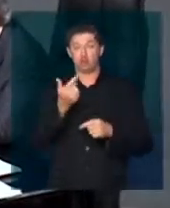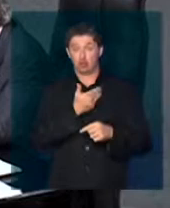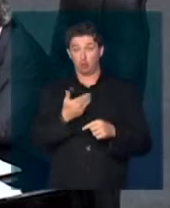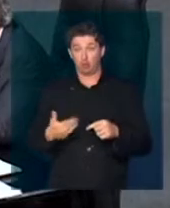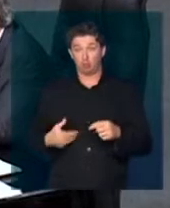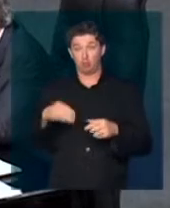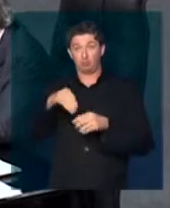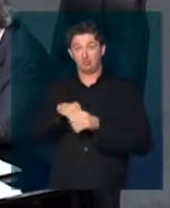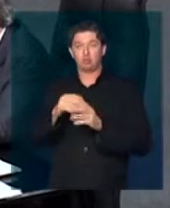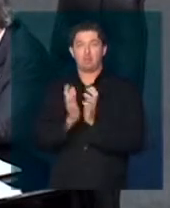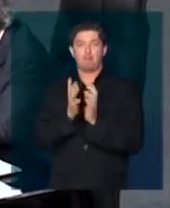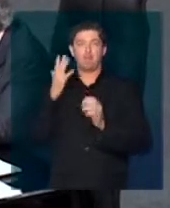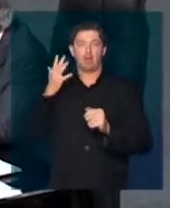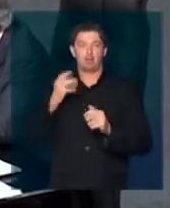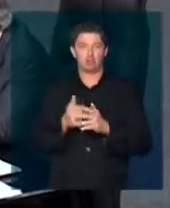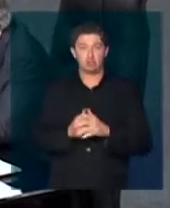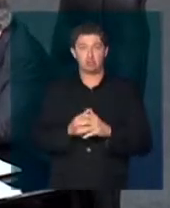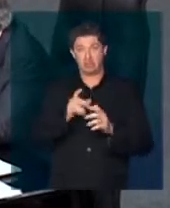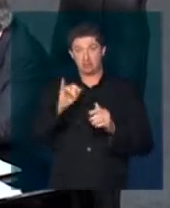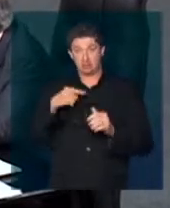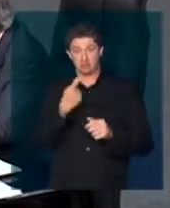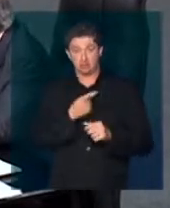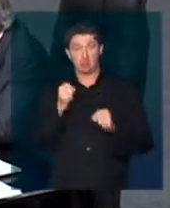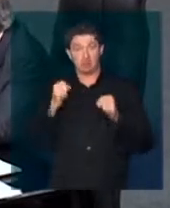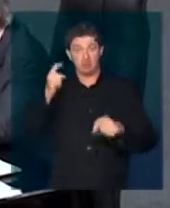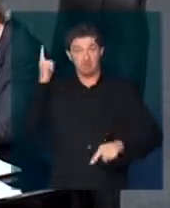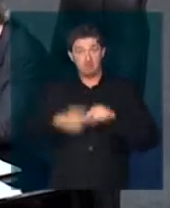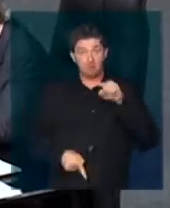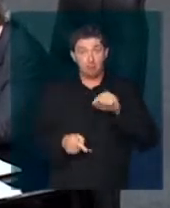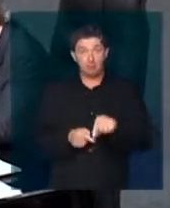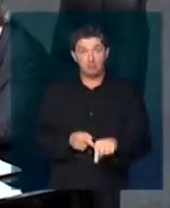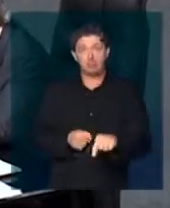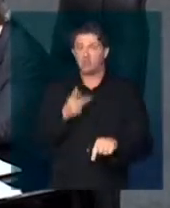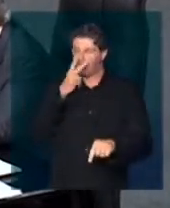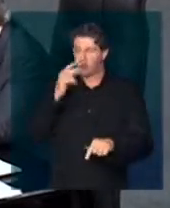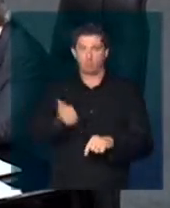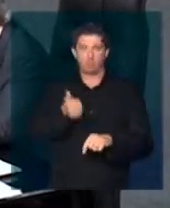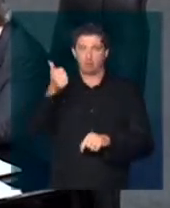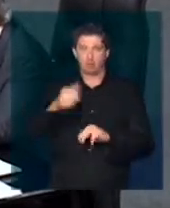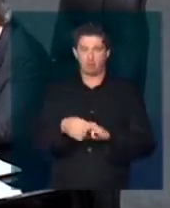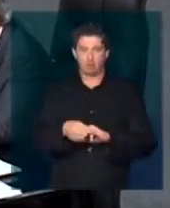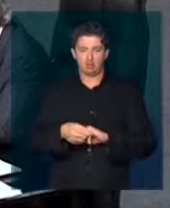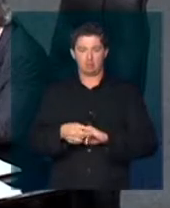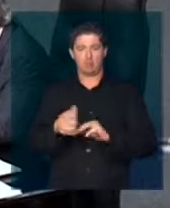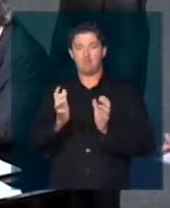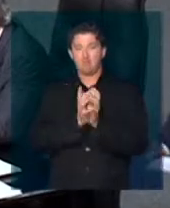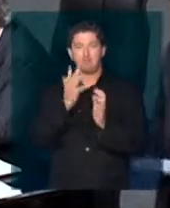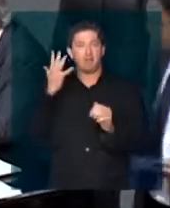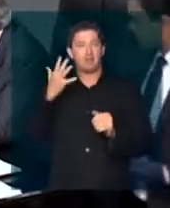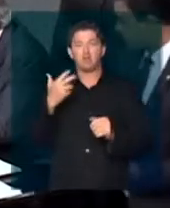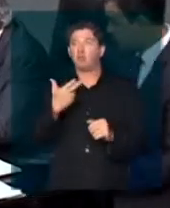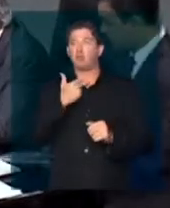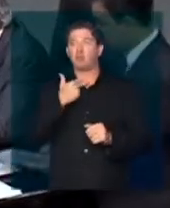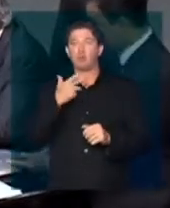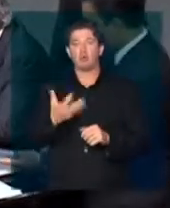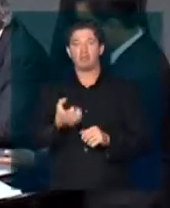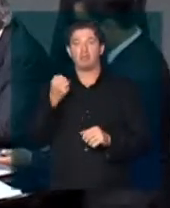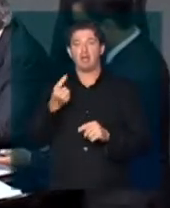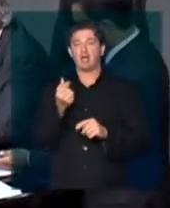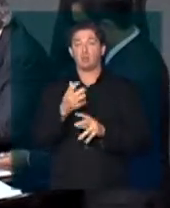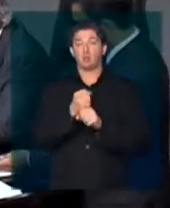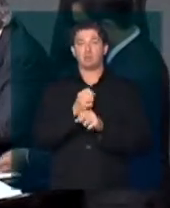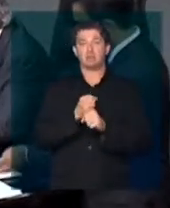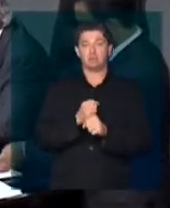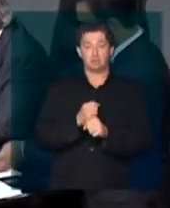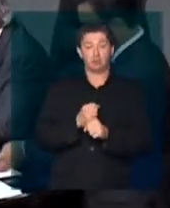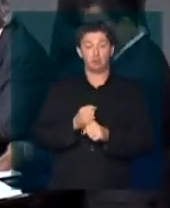público em partido, e se nós pudermos vedar, seria o ideal. Partido não pode tomar o dinheiro do orçamento que o